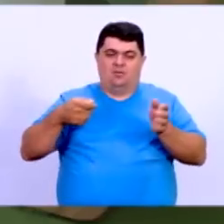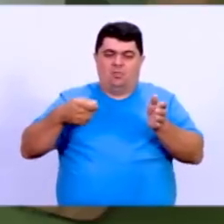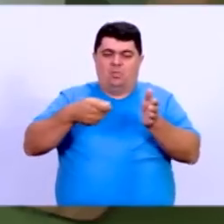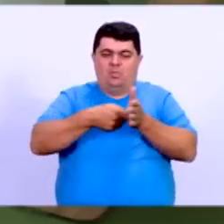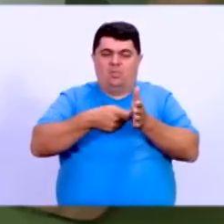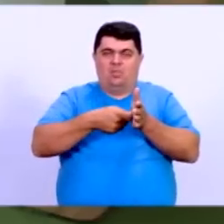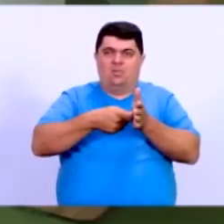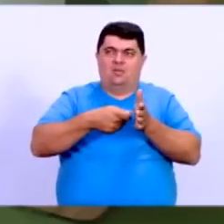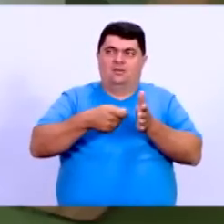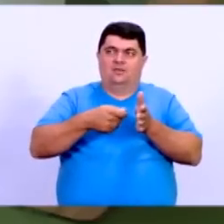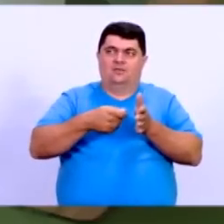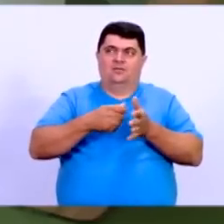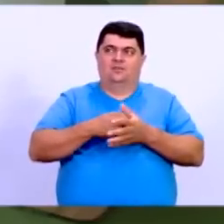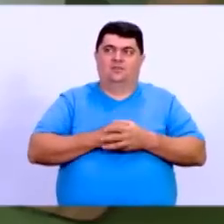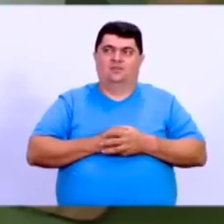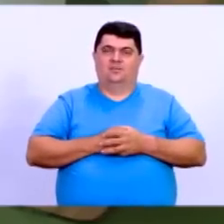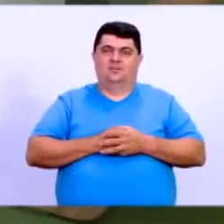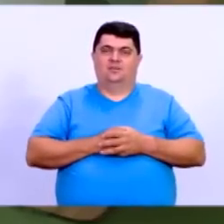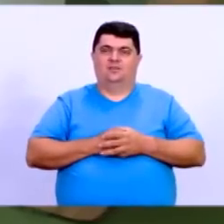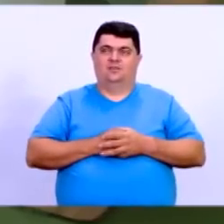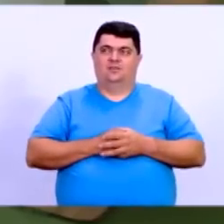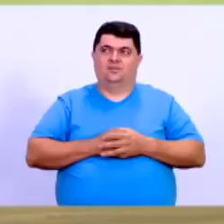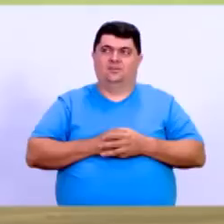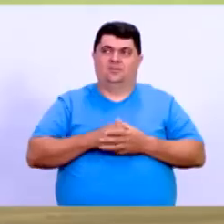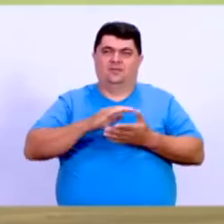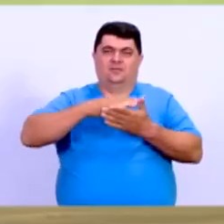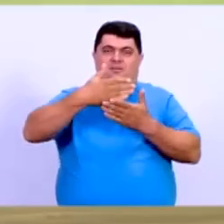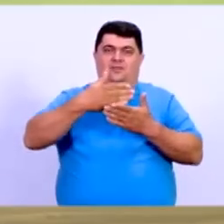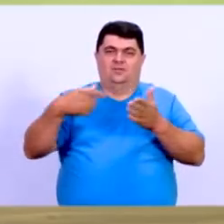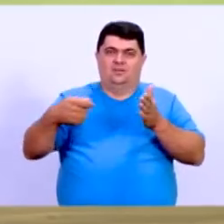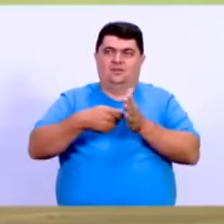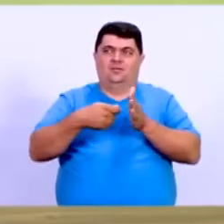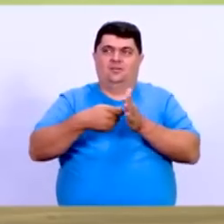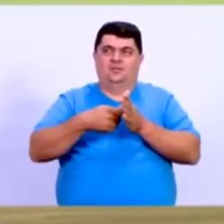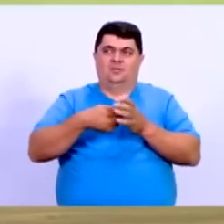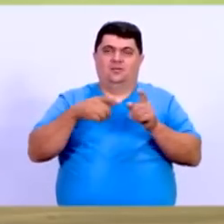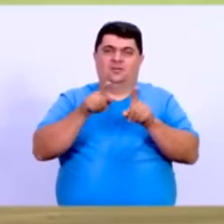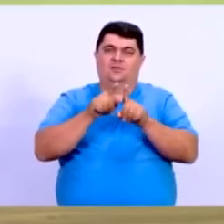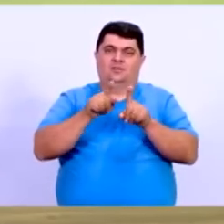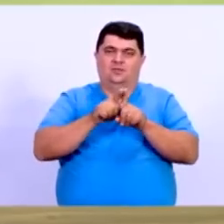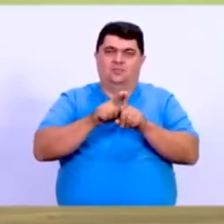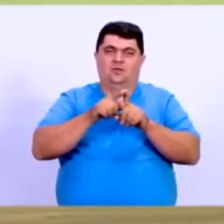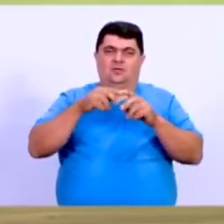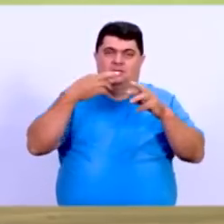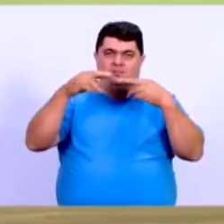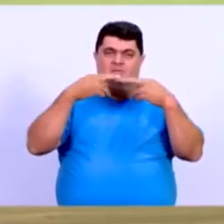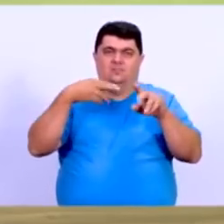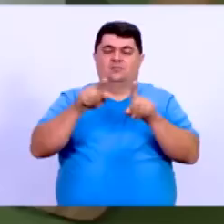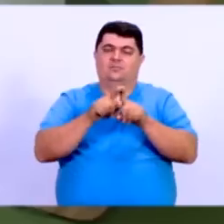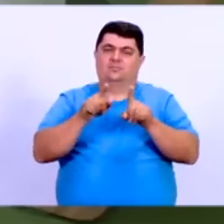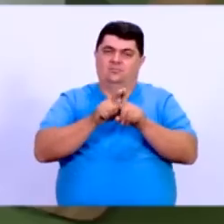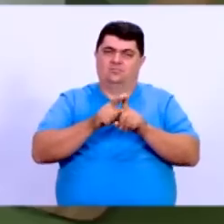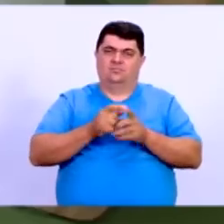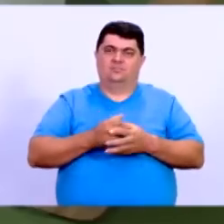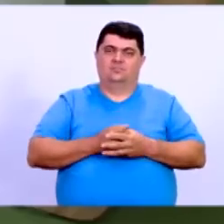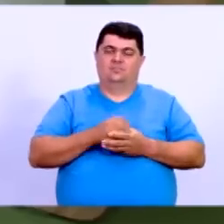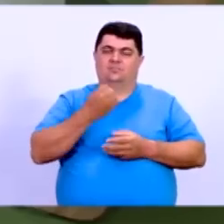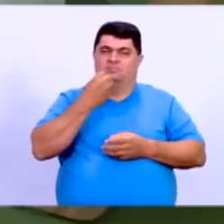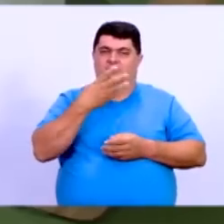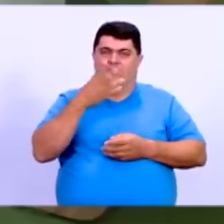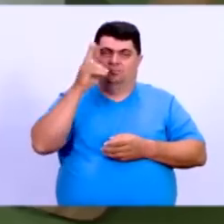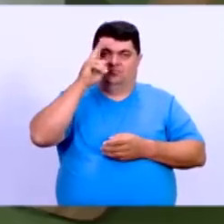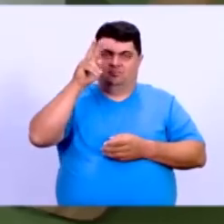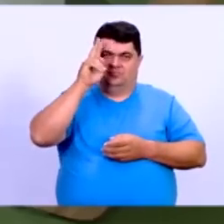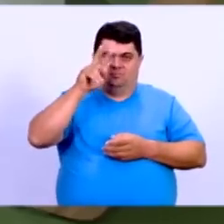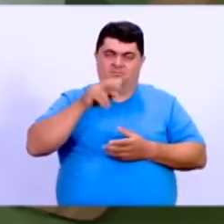ali do celular, no notebook, no computador, também estou montando uma rede ali. Muito bem. Ótimo exemplo. Muito aí, bem ó. lembrado.